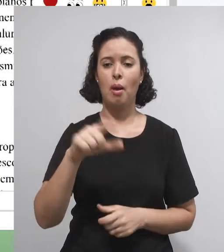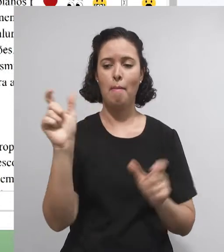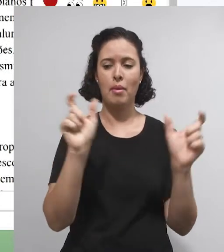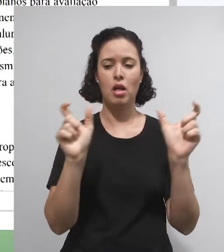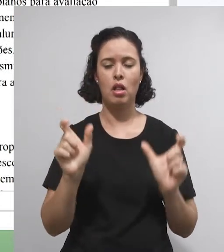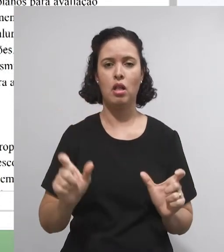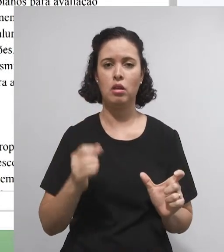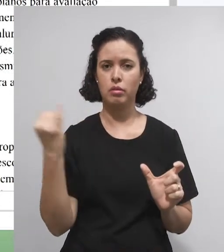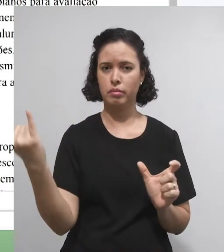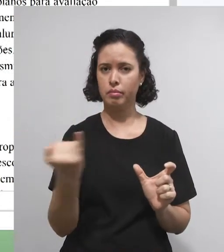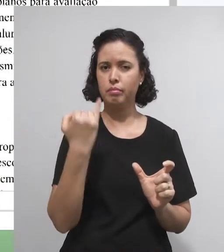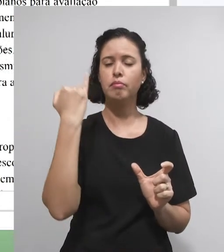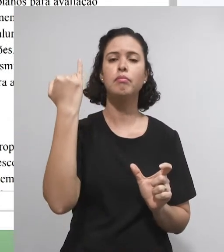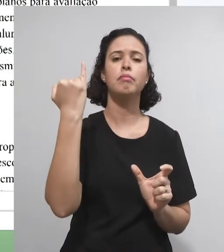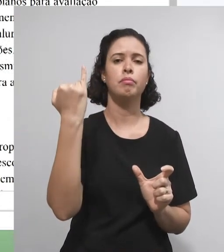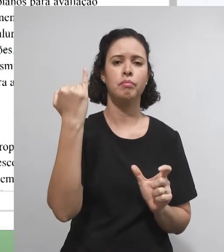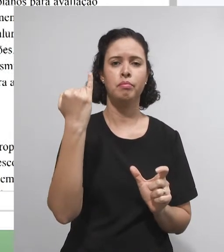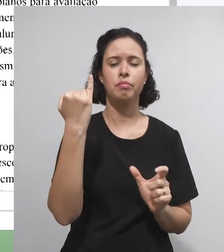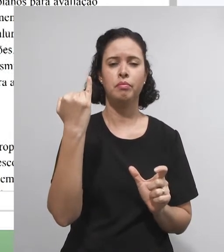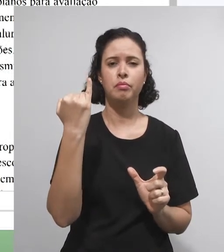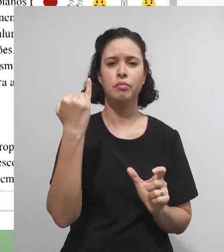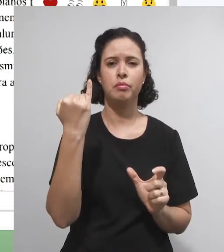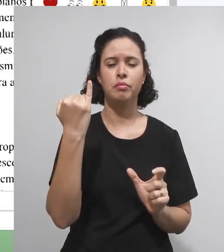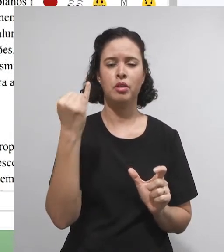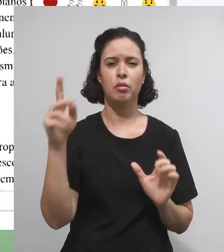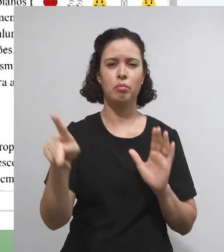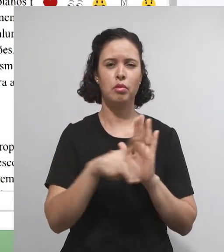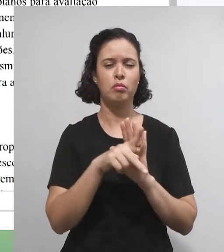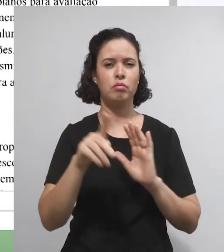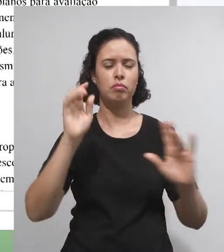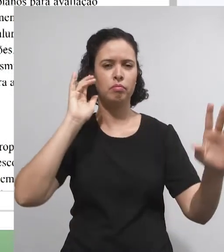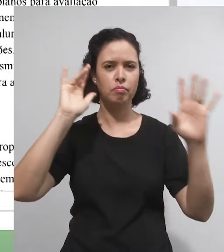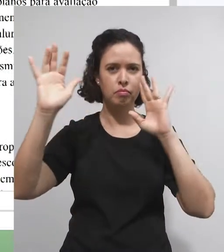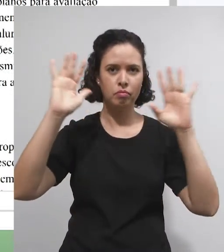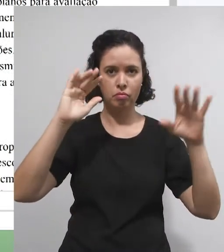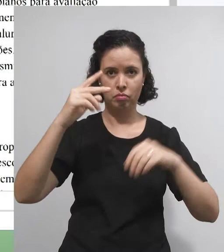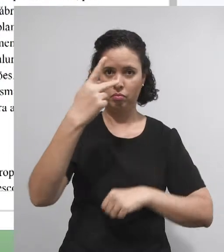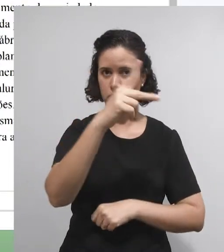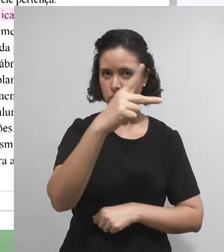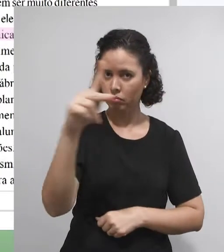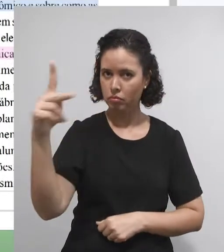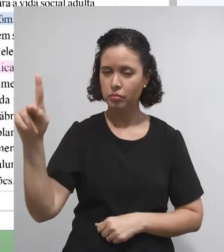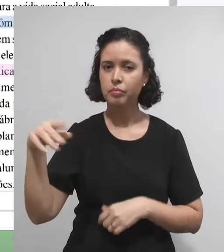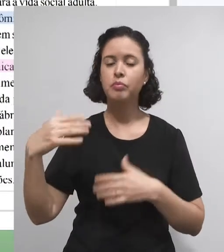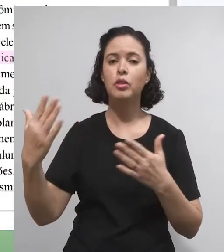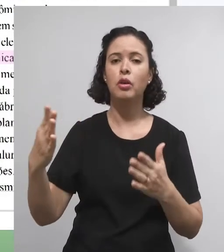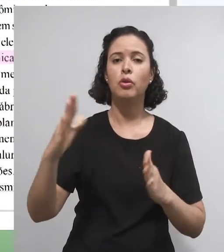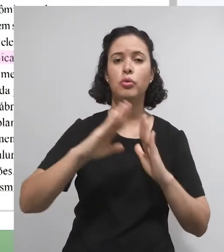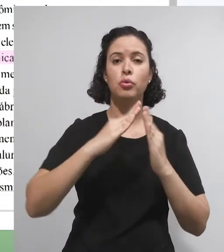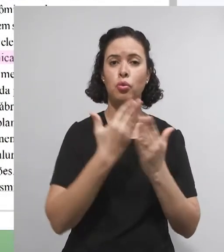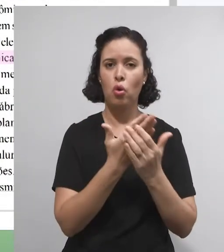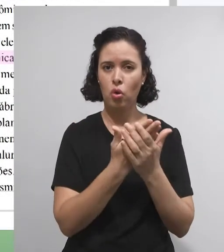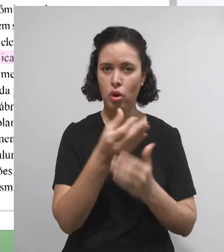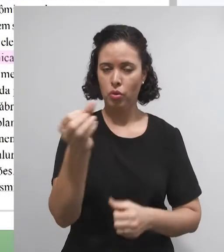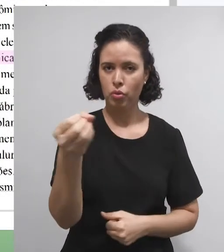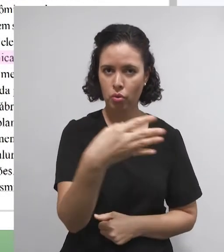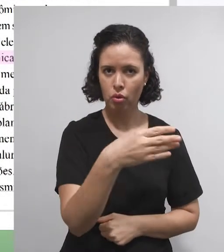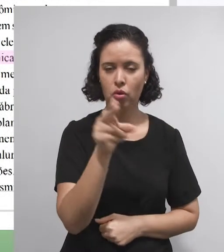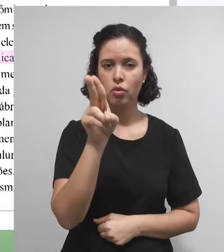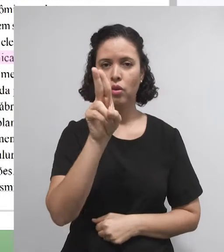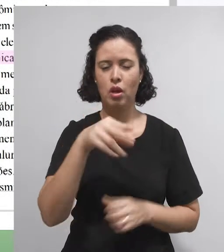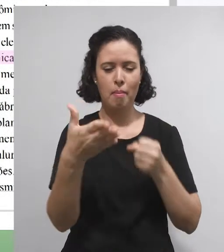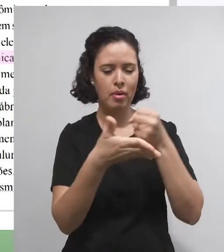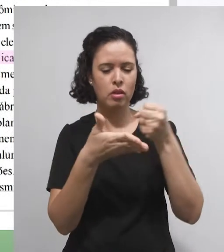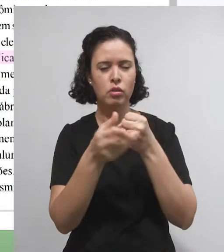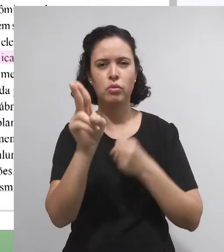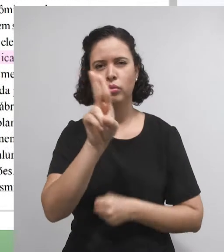são palavras-chave muito importantes para a reflexão de vocês. Então, escola nova é baseada